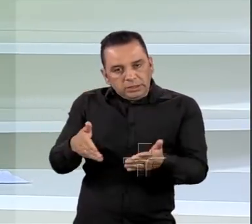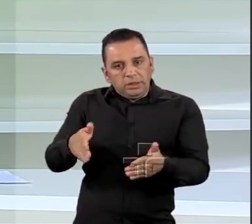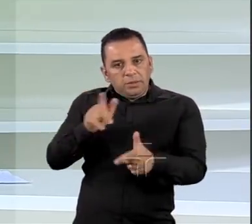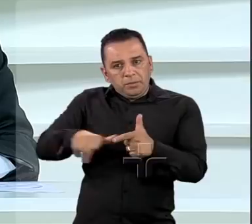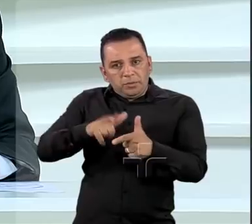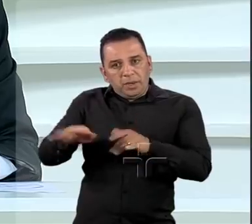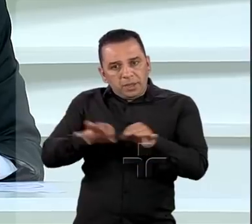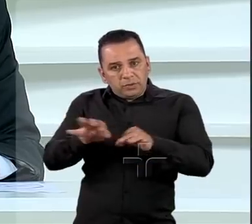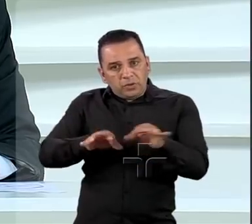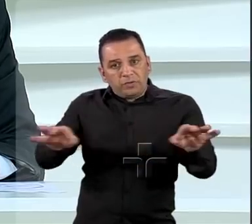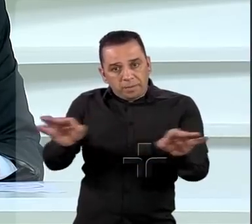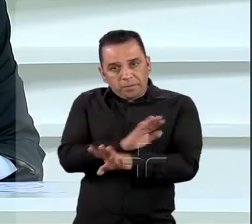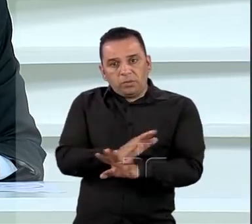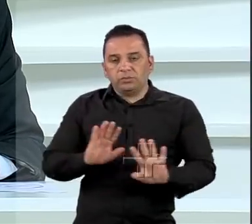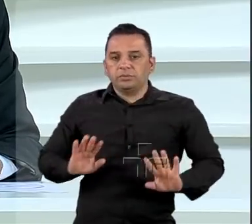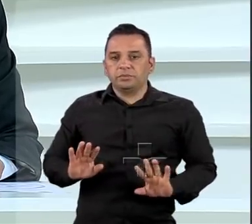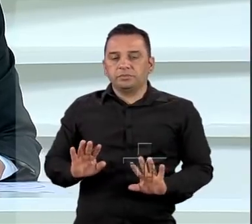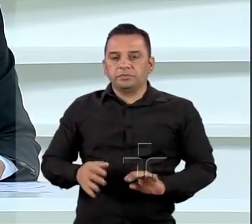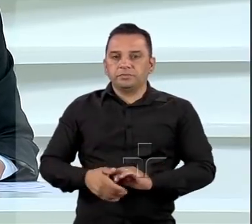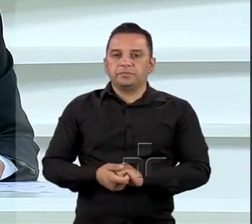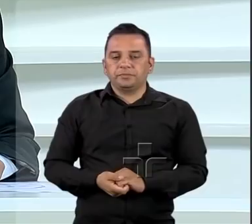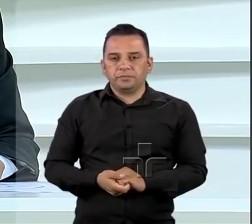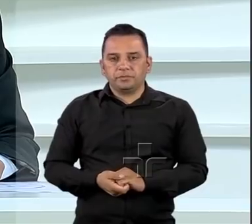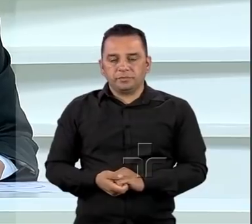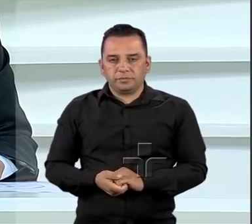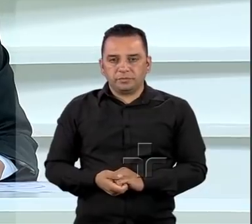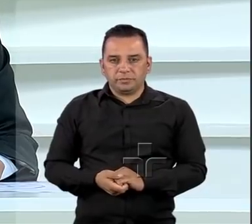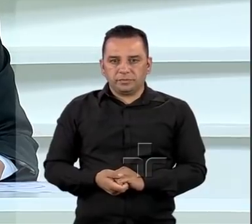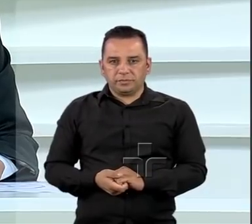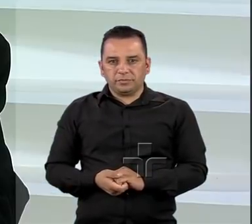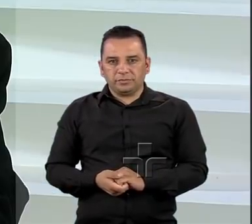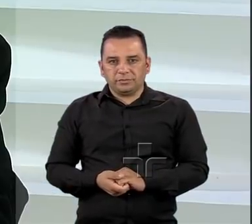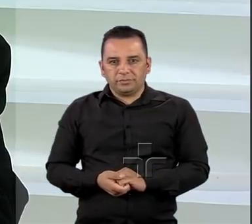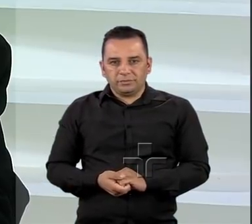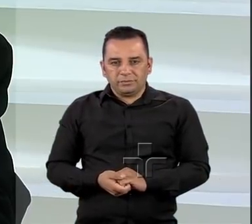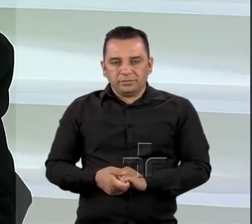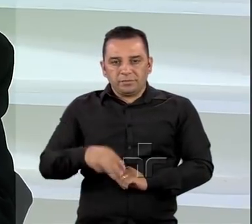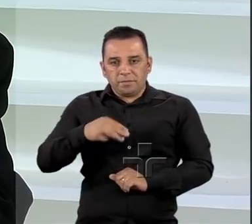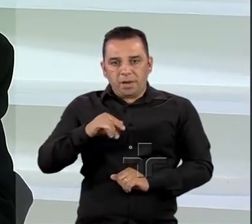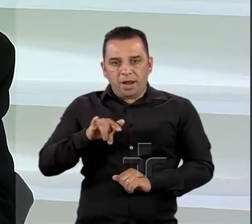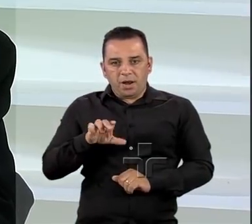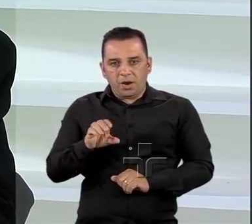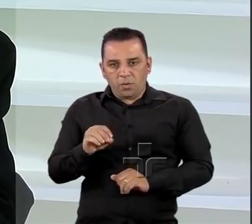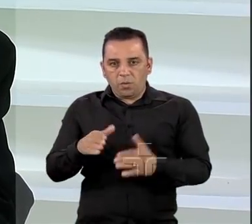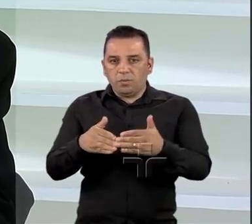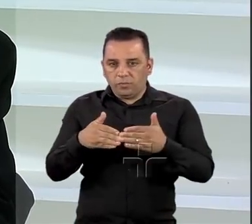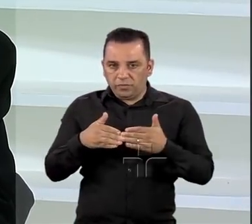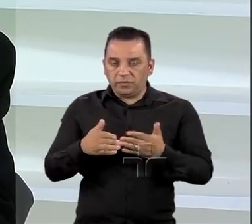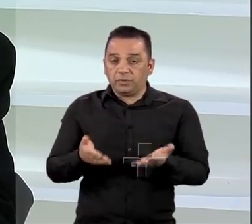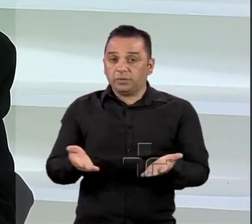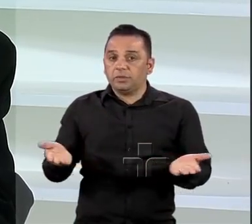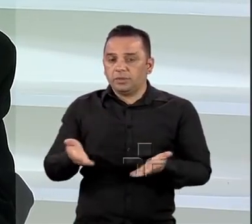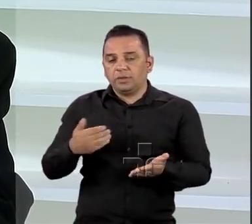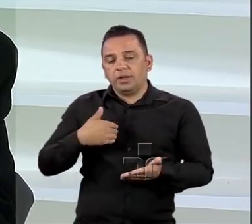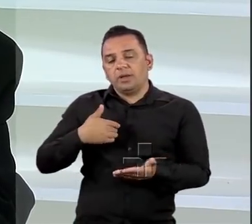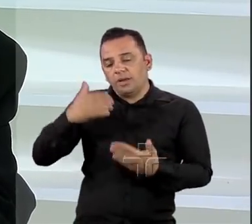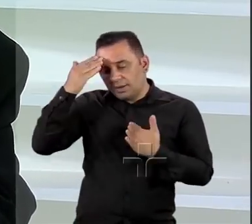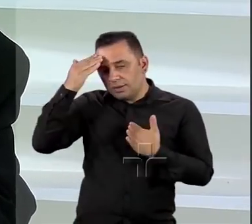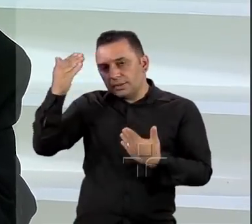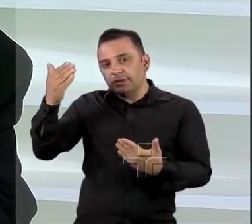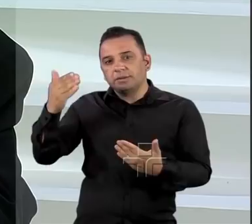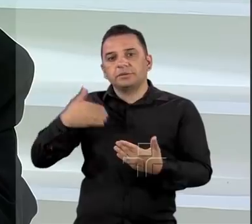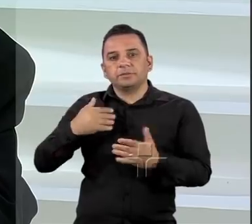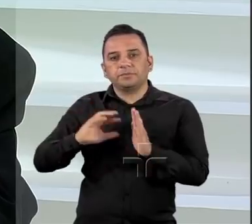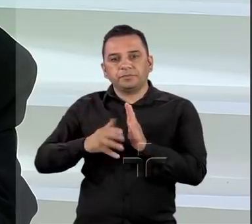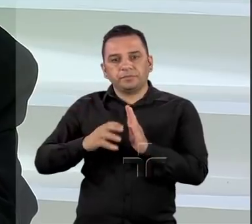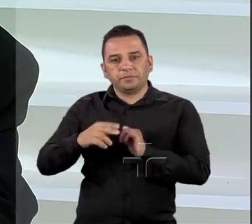futurismo. Muito bom. Marco, por favor. Bem, eu quero agradecer em nome do Partido Podemos a oportunidade